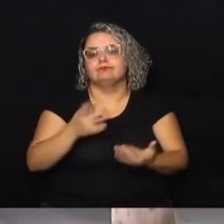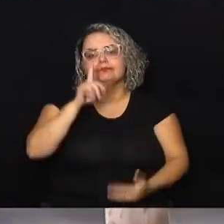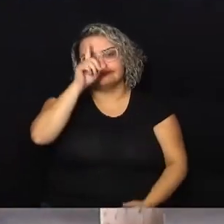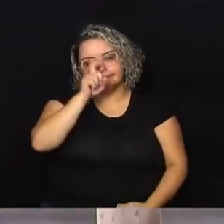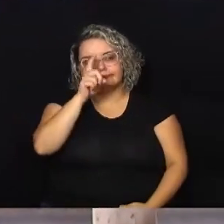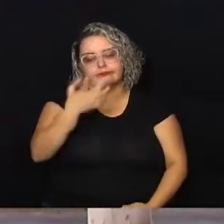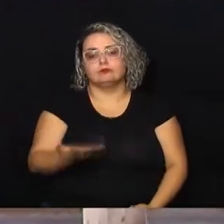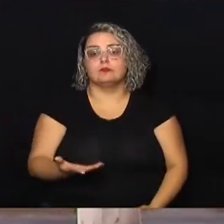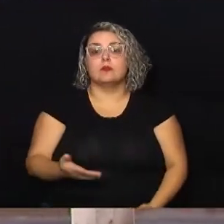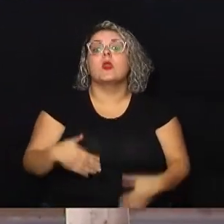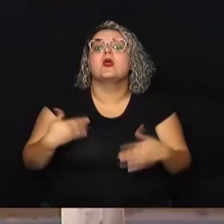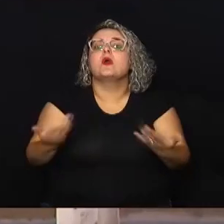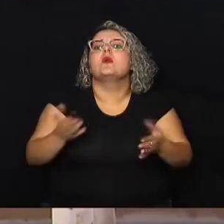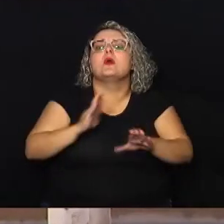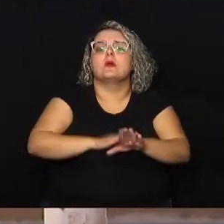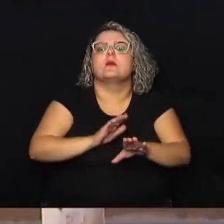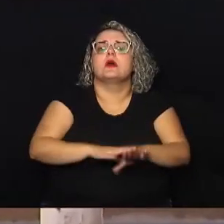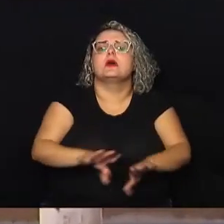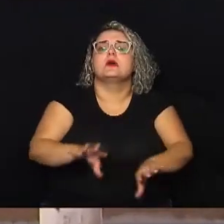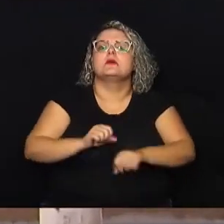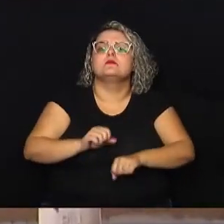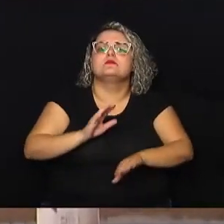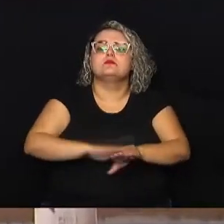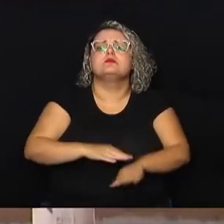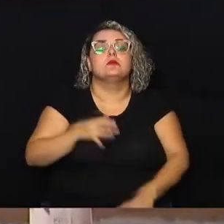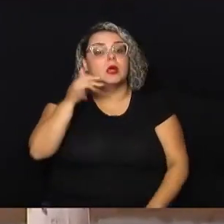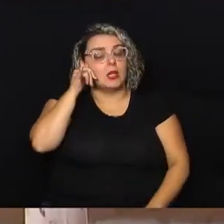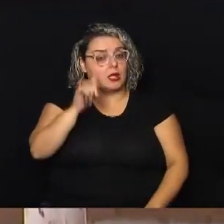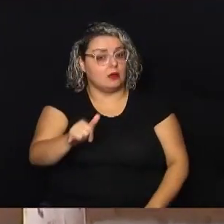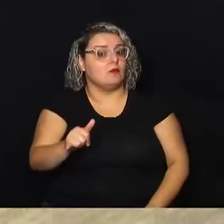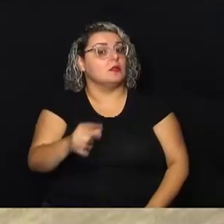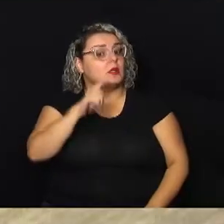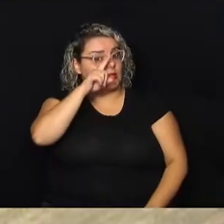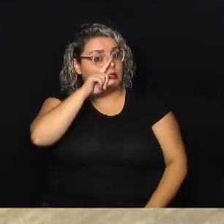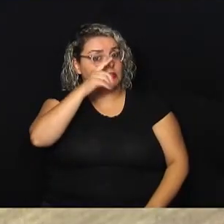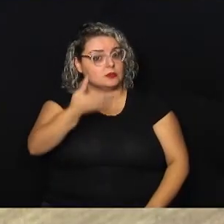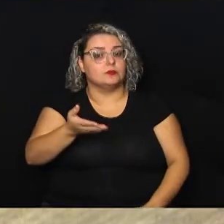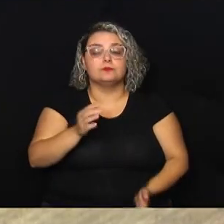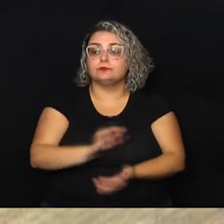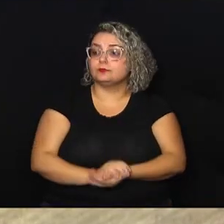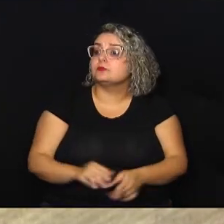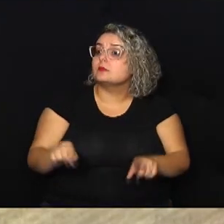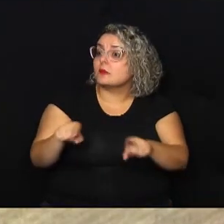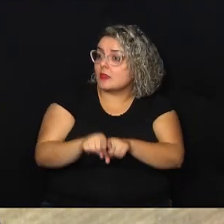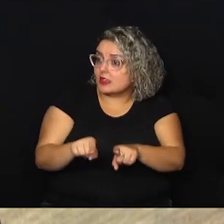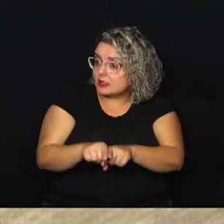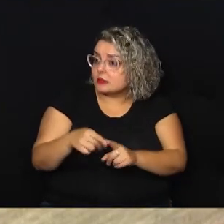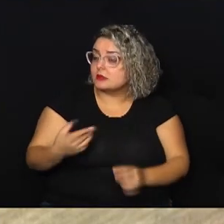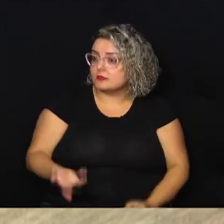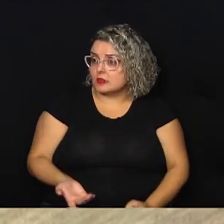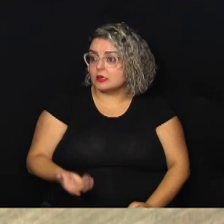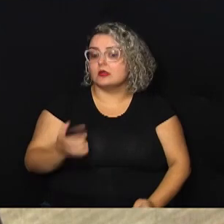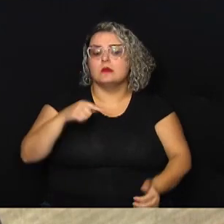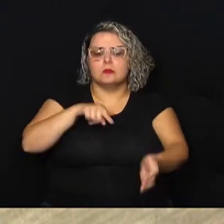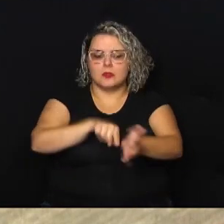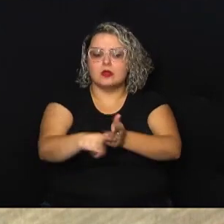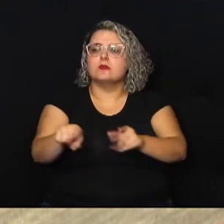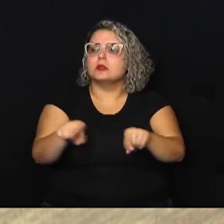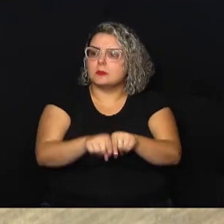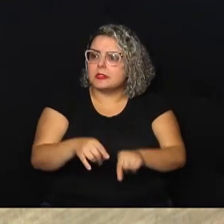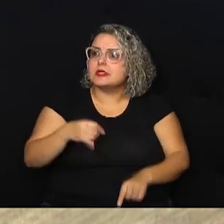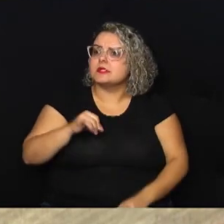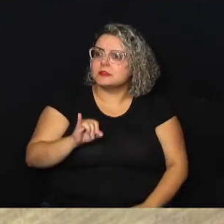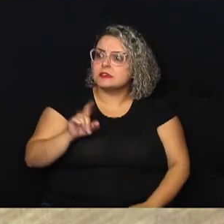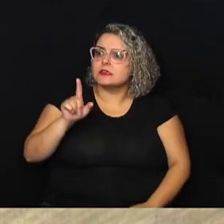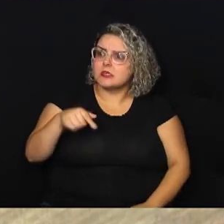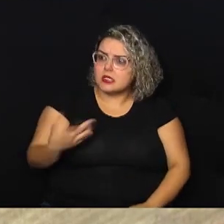e que medidas estão sendo tomadas para evitar este risco. Inclusive, questionamos se é o ponto